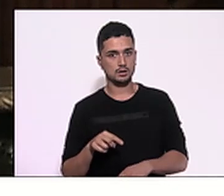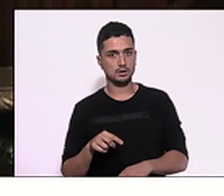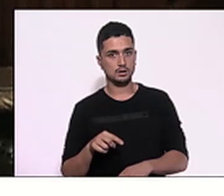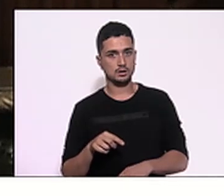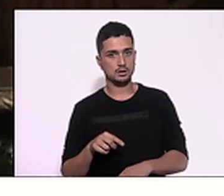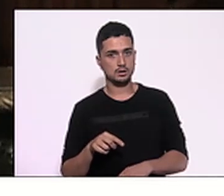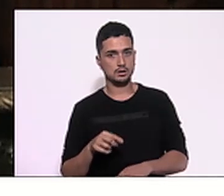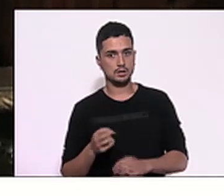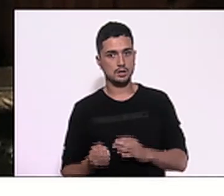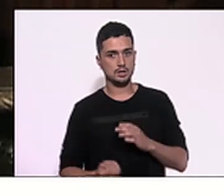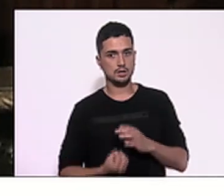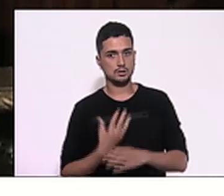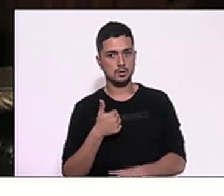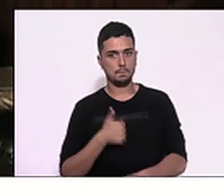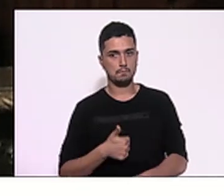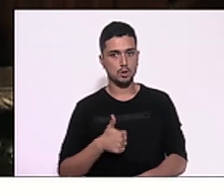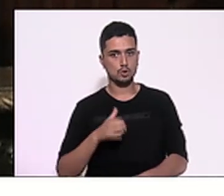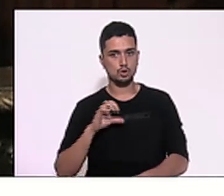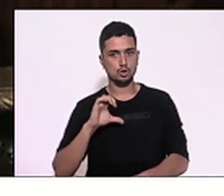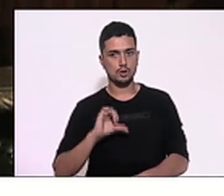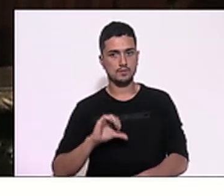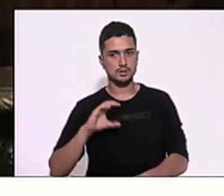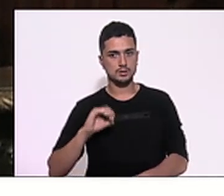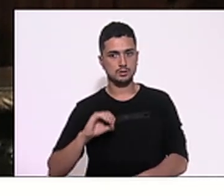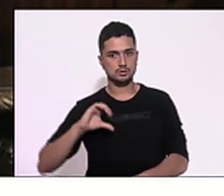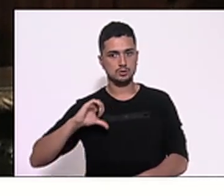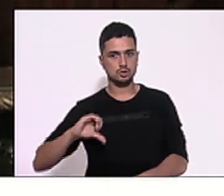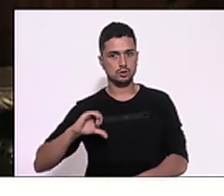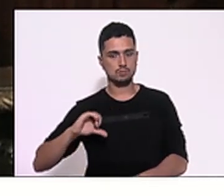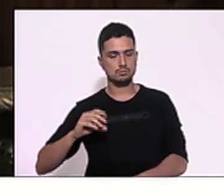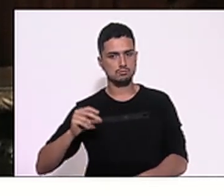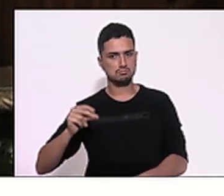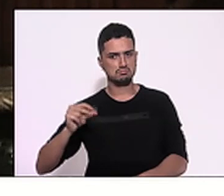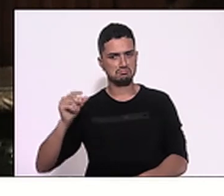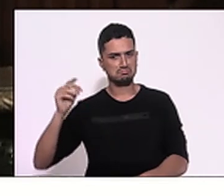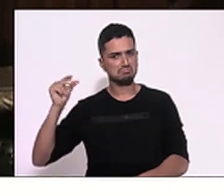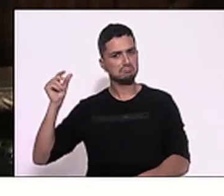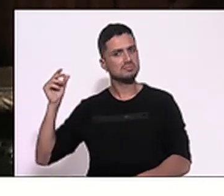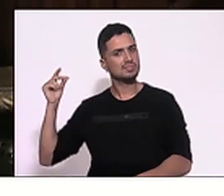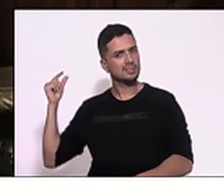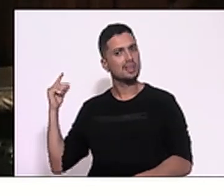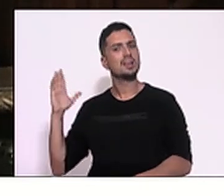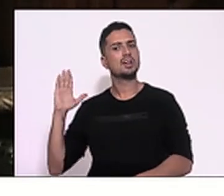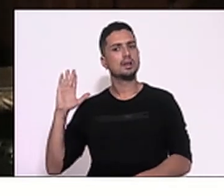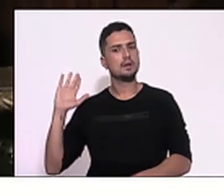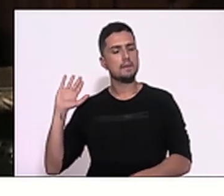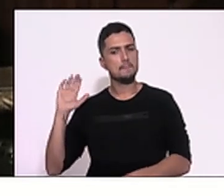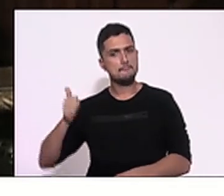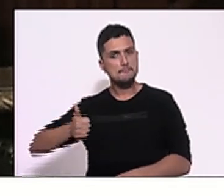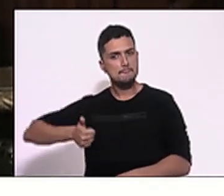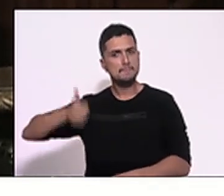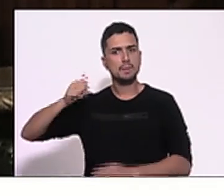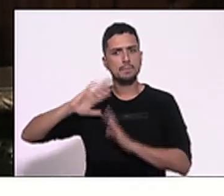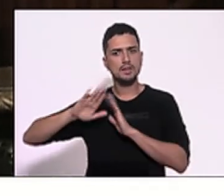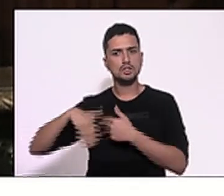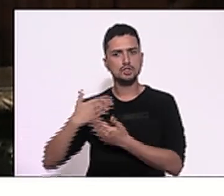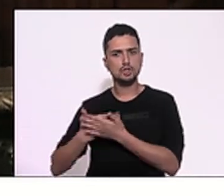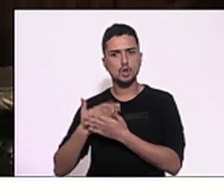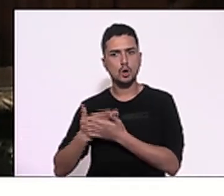da criação em 1909 das primeiras escolas de aprendizes